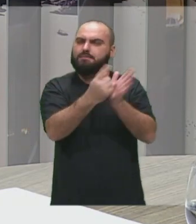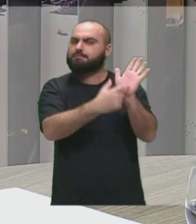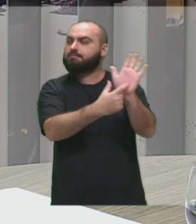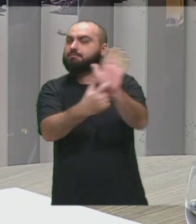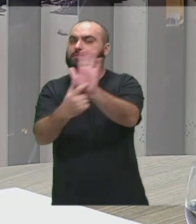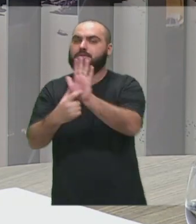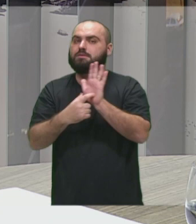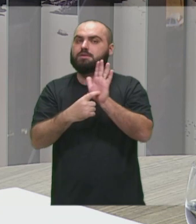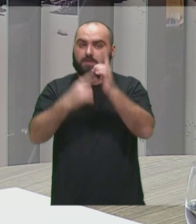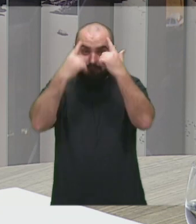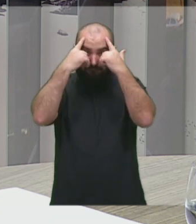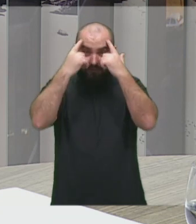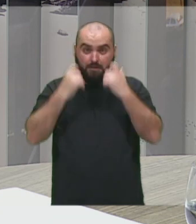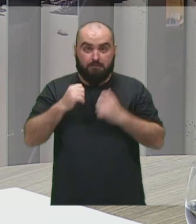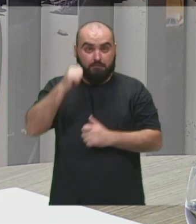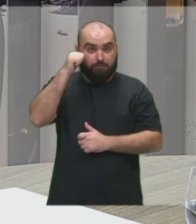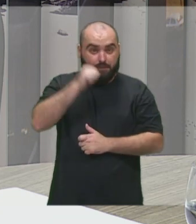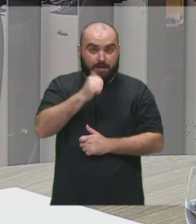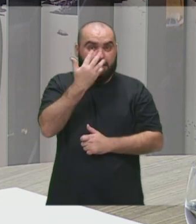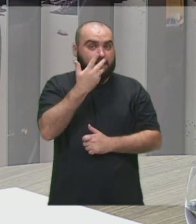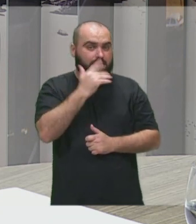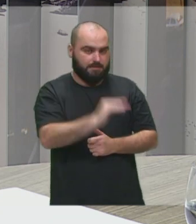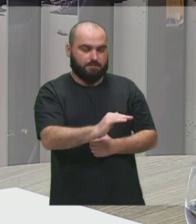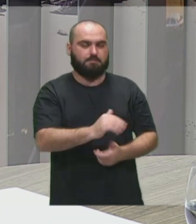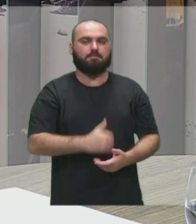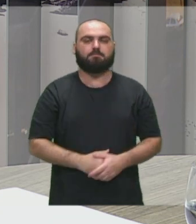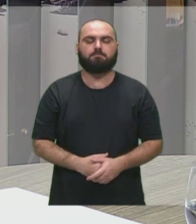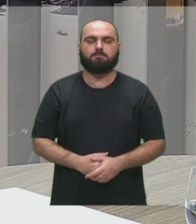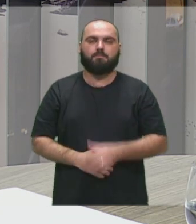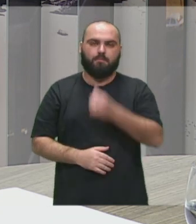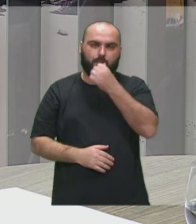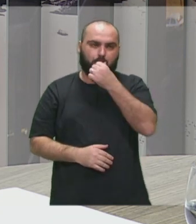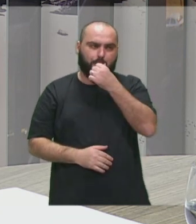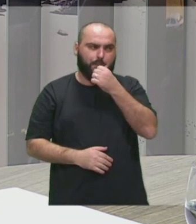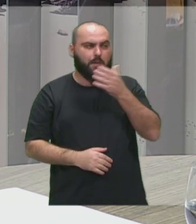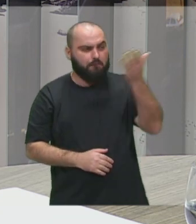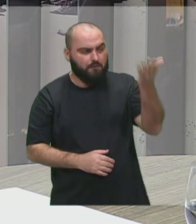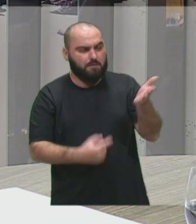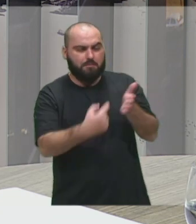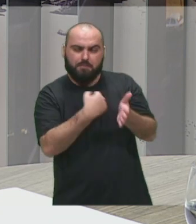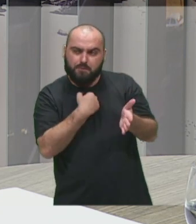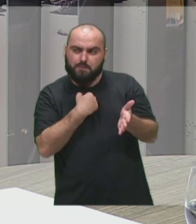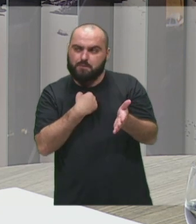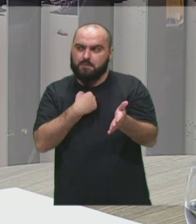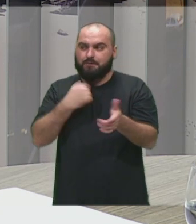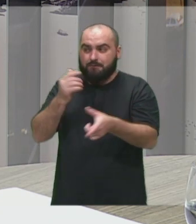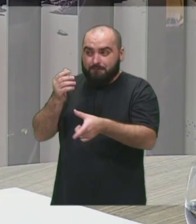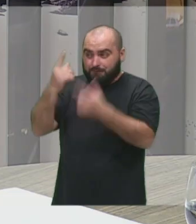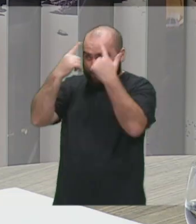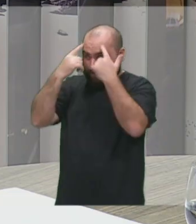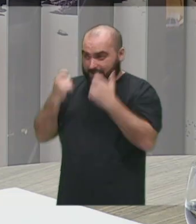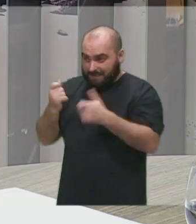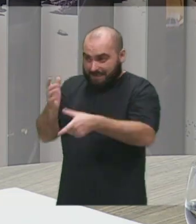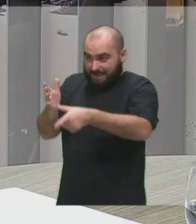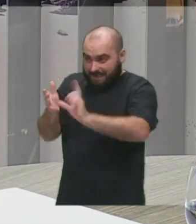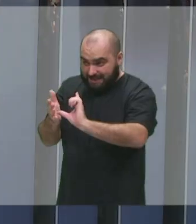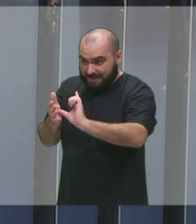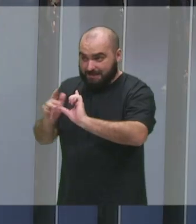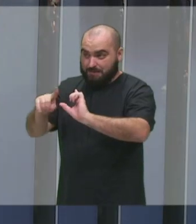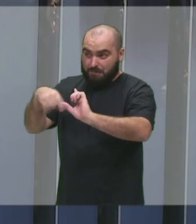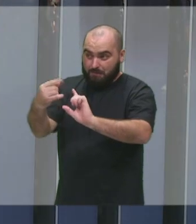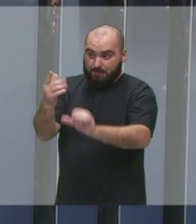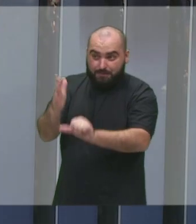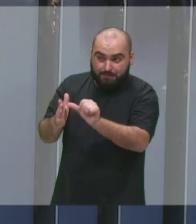a violência contra a mulher e a criança. E você me perguntou, a violência veio antes da arte?